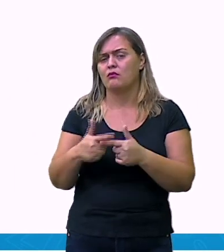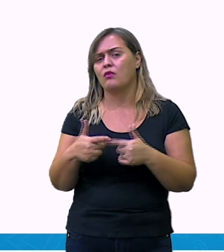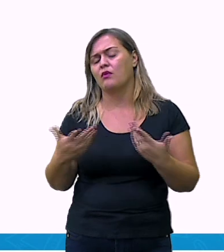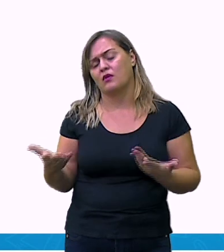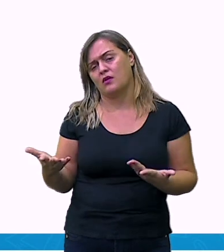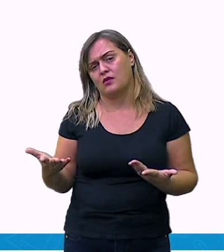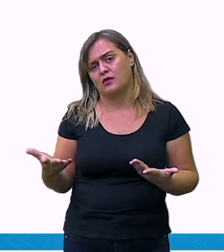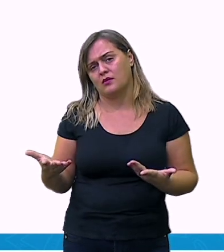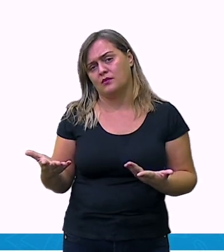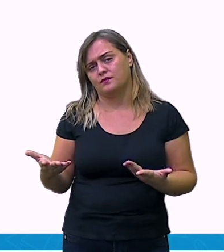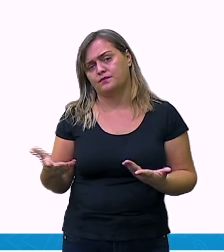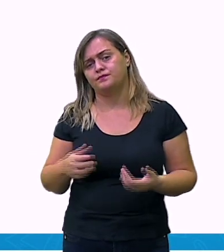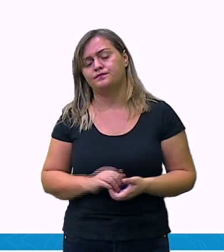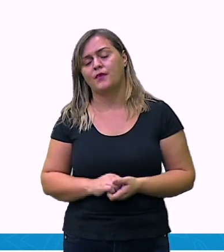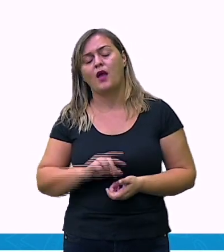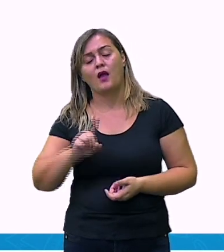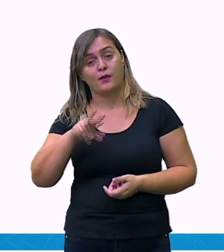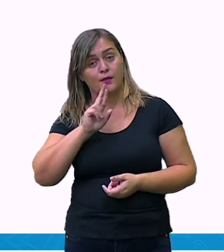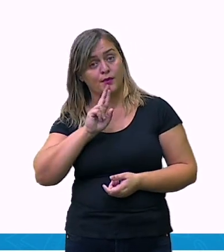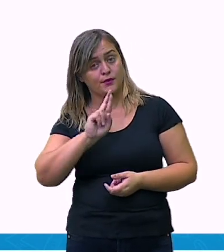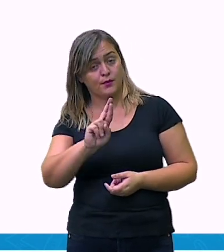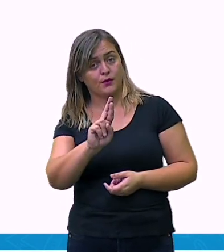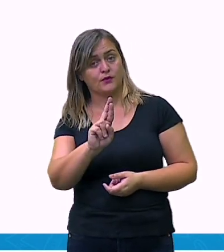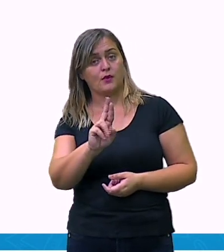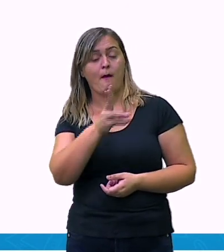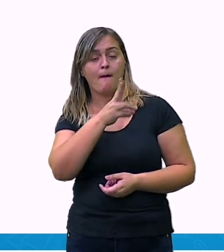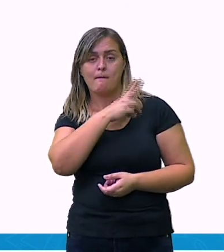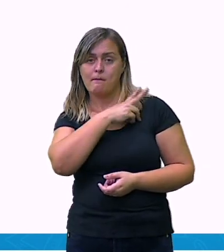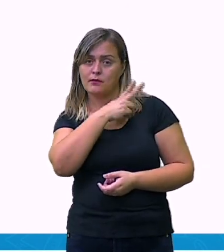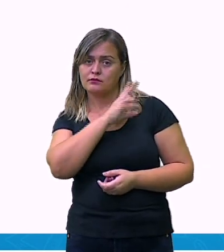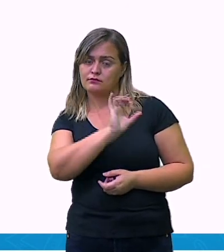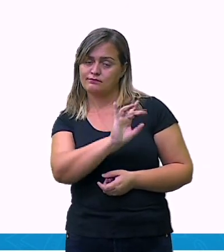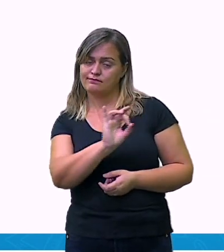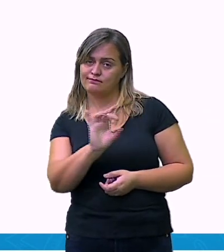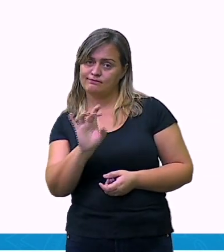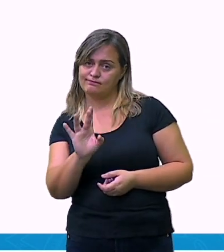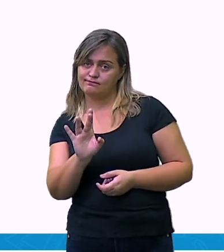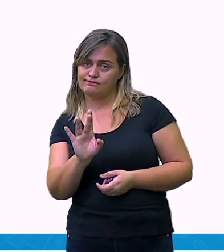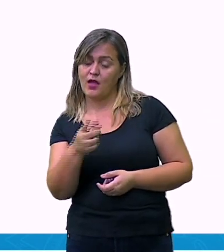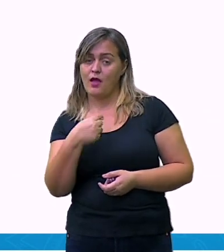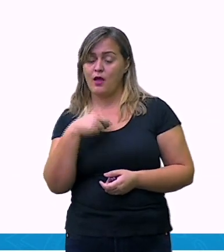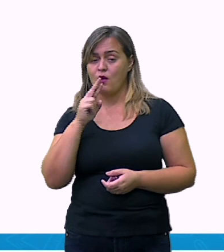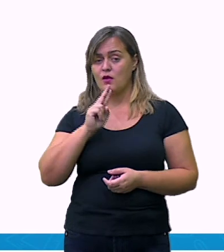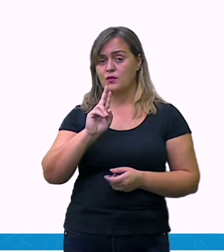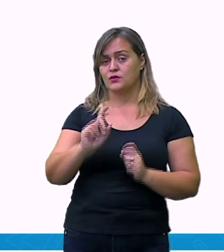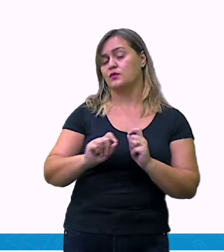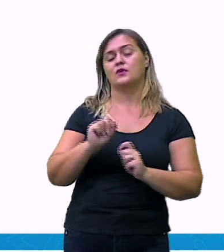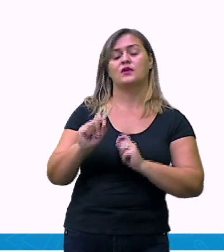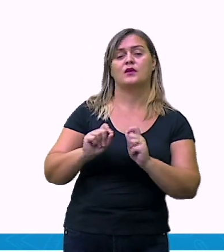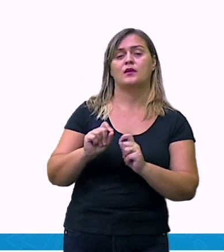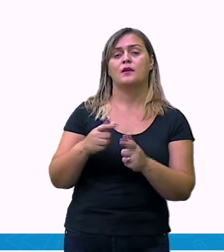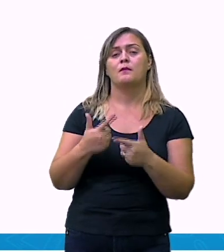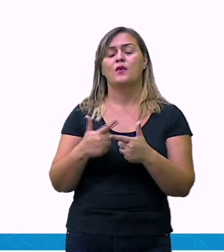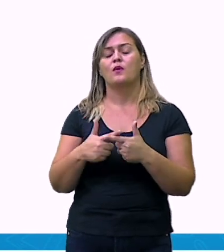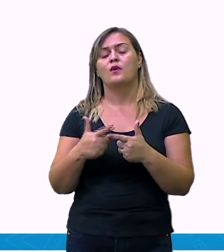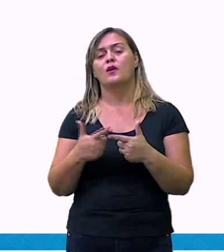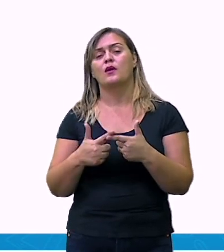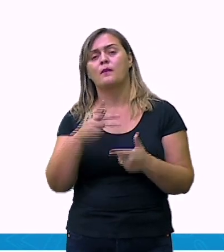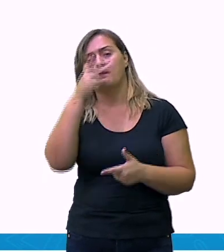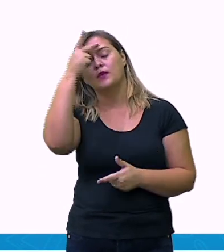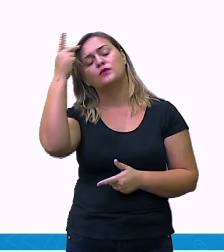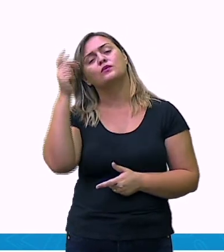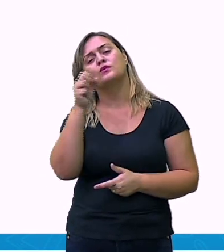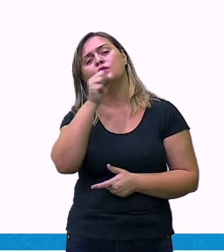Bem, essa é uma resposta pessoal, mas eu coloquei o seguinte, porque elas não têm mais o vigor que um jovem